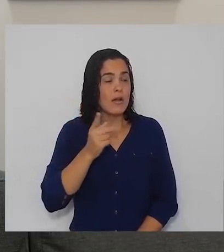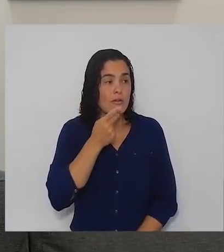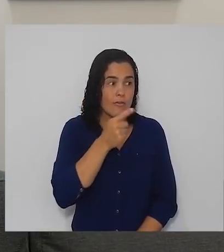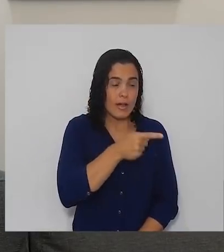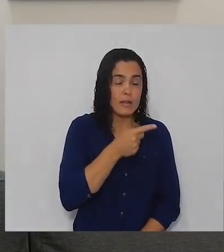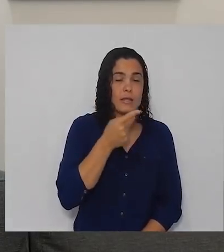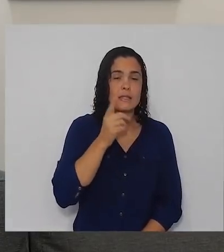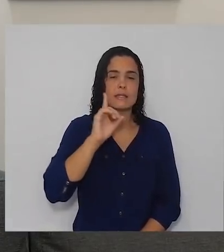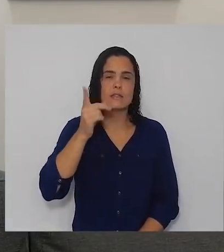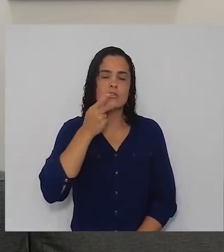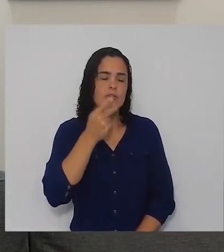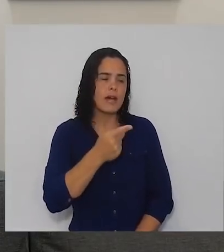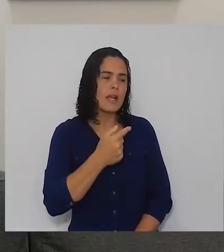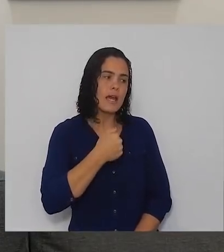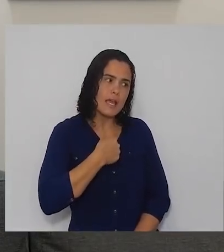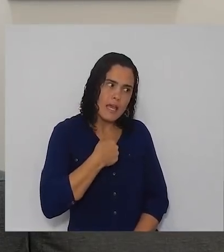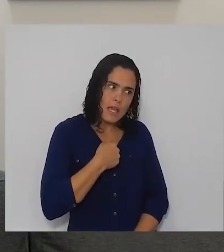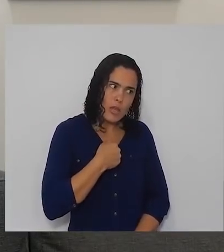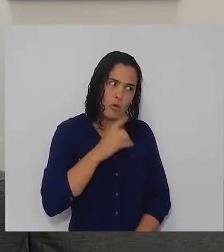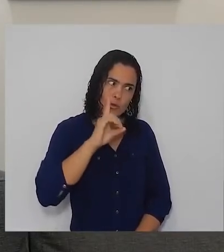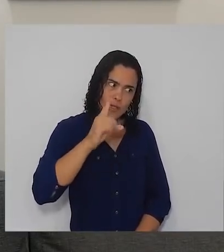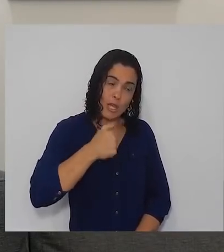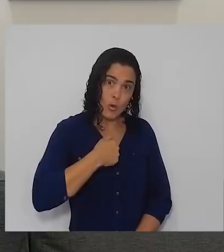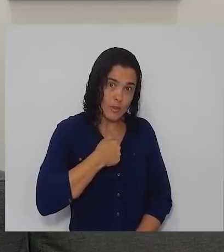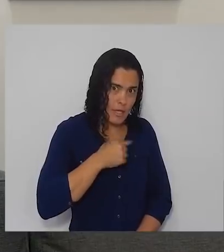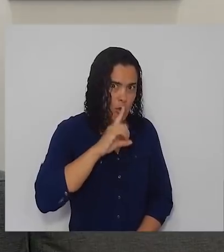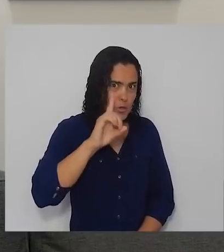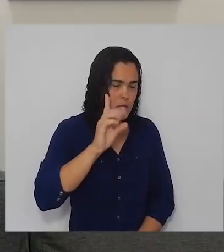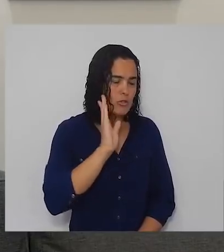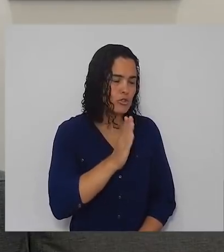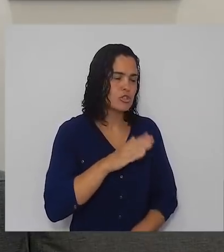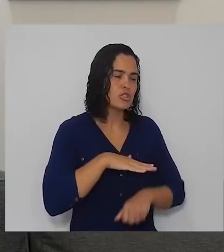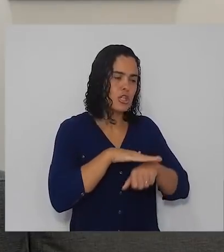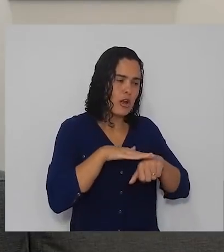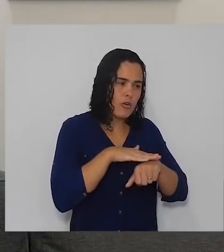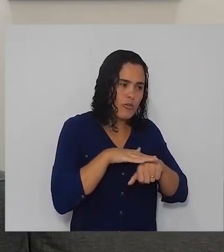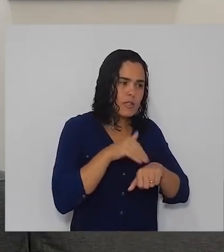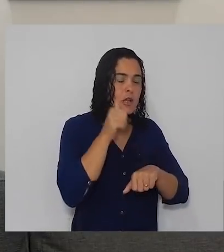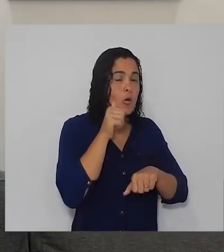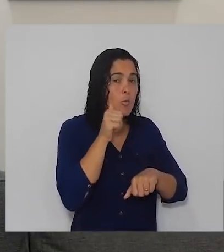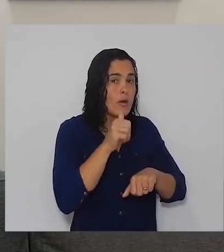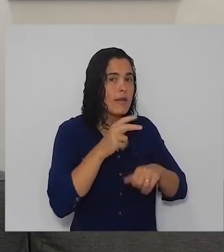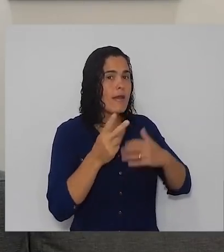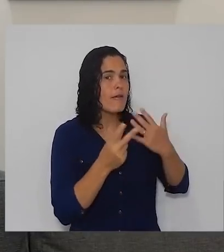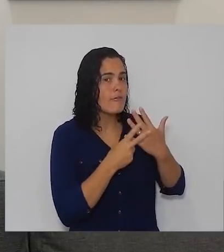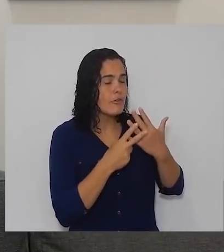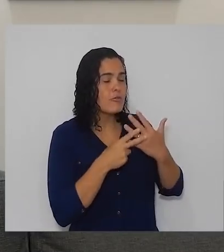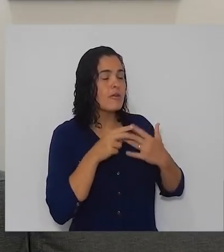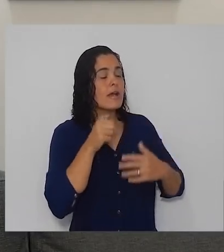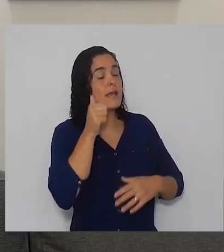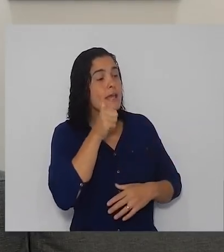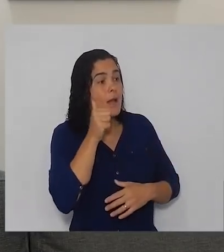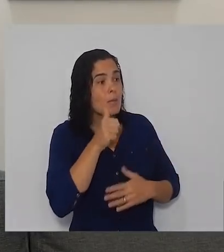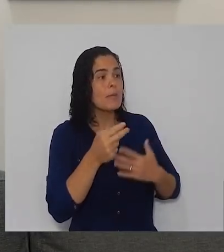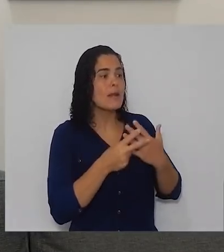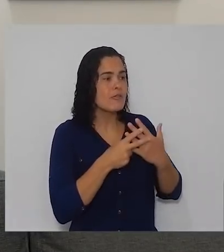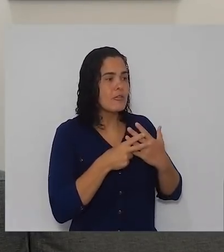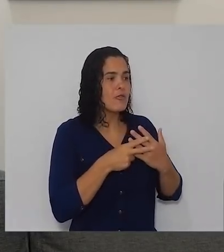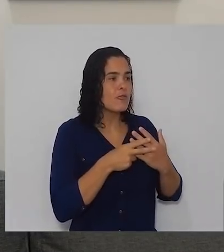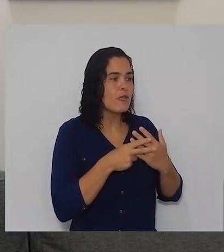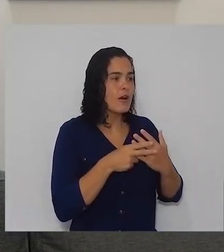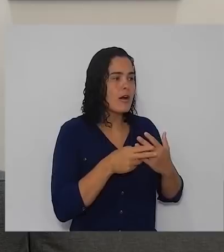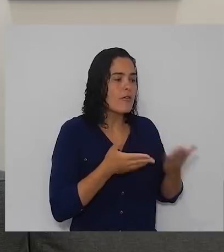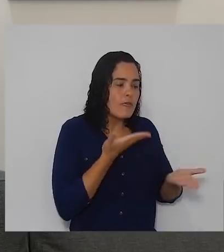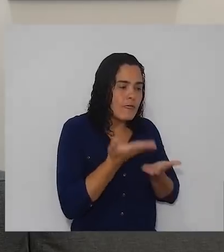falei com uma viúva e ela vai cuidar de você. Olha aqui, o presente de Elias era